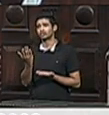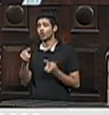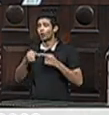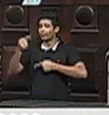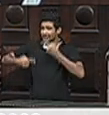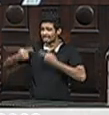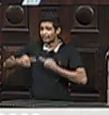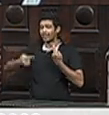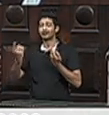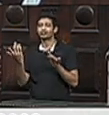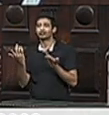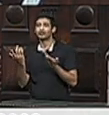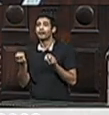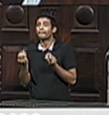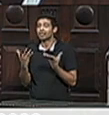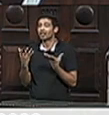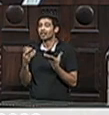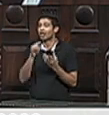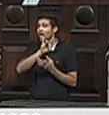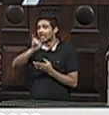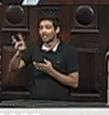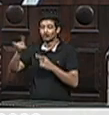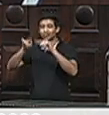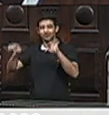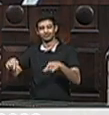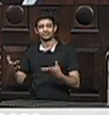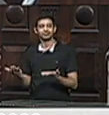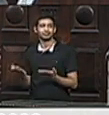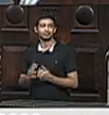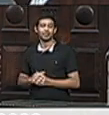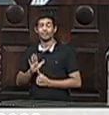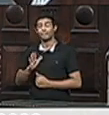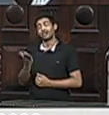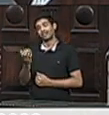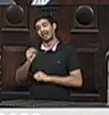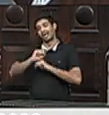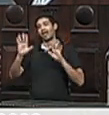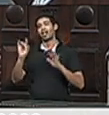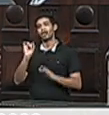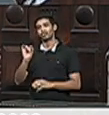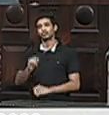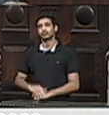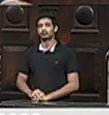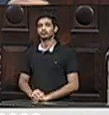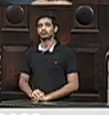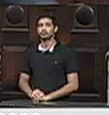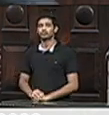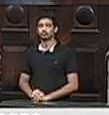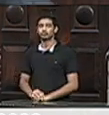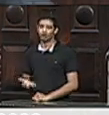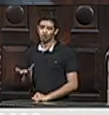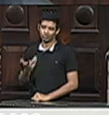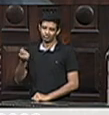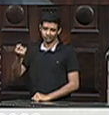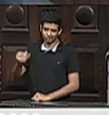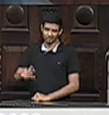importante. Nós falamos aqui do piso salarial, mas ele tem uma série de outras